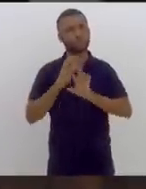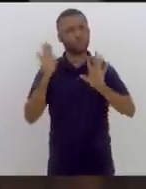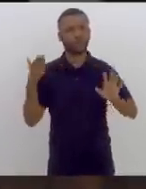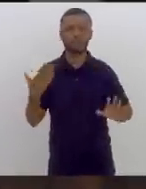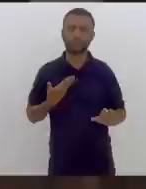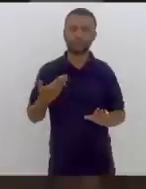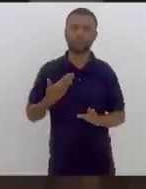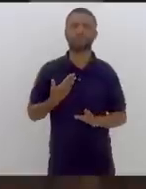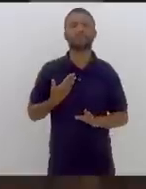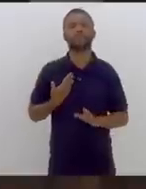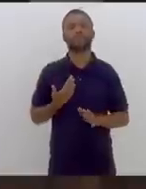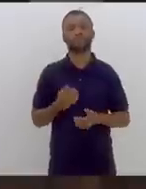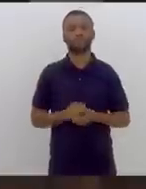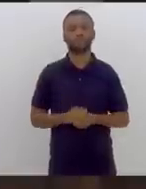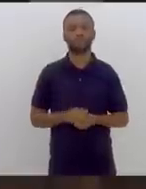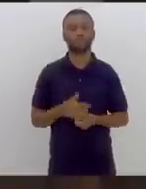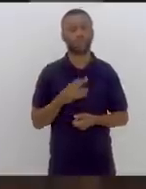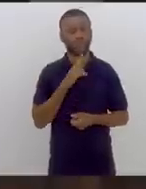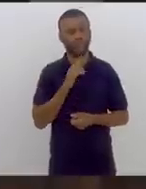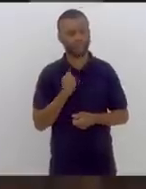a cada momento Amorim